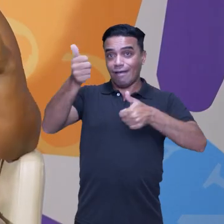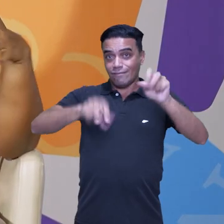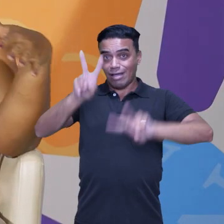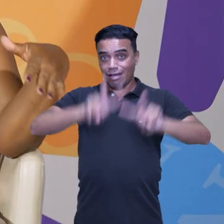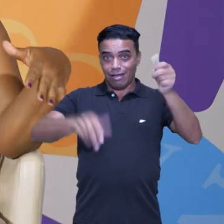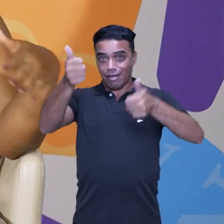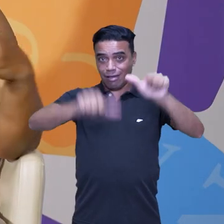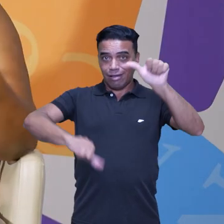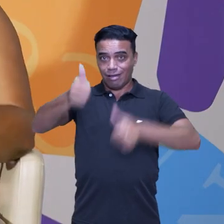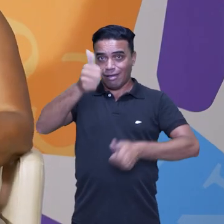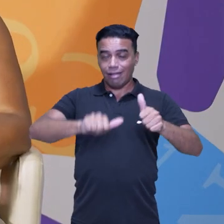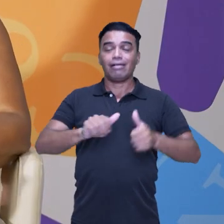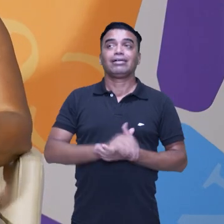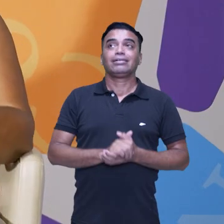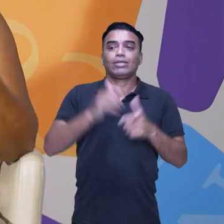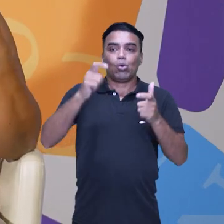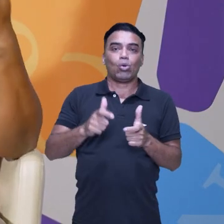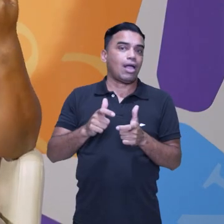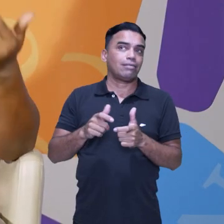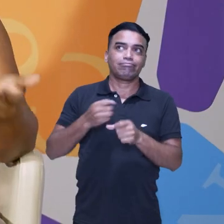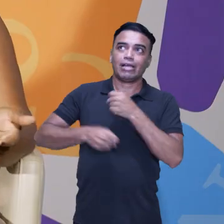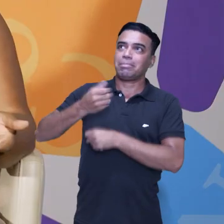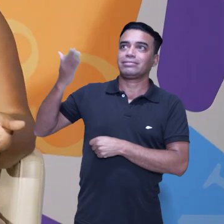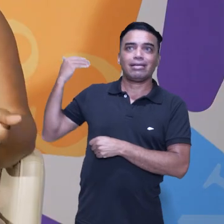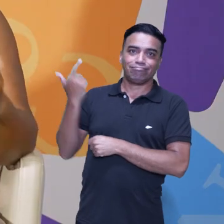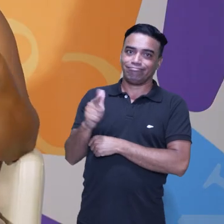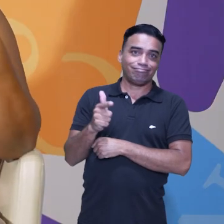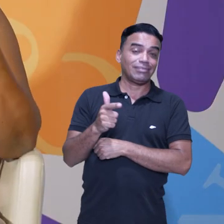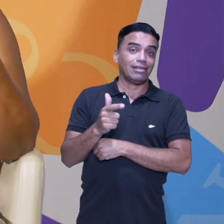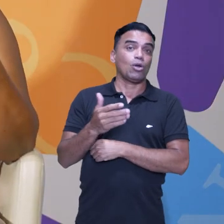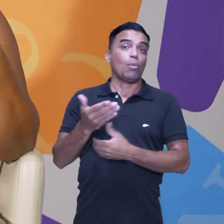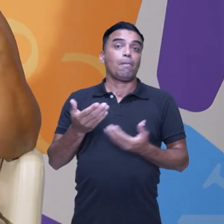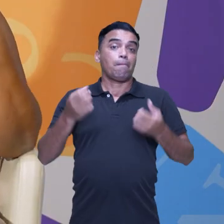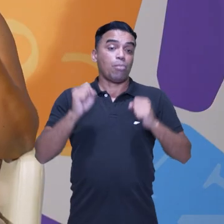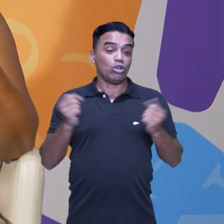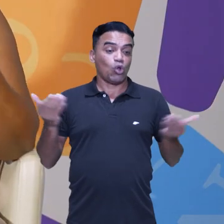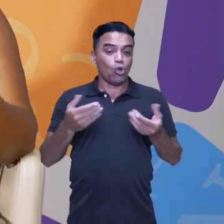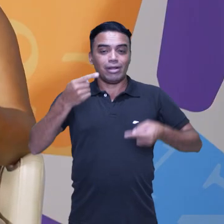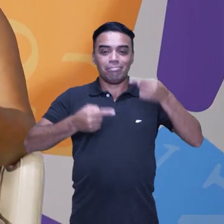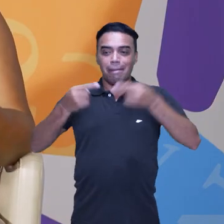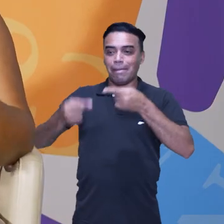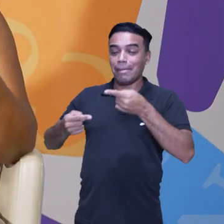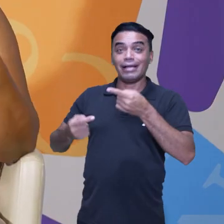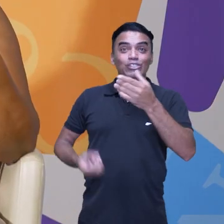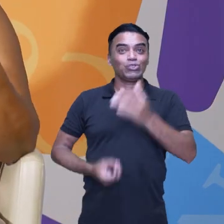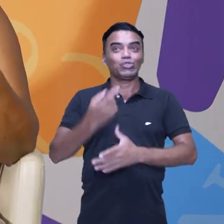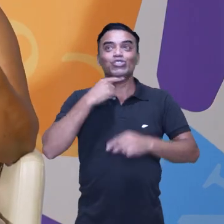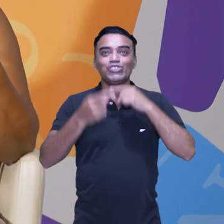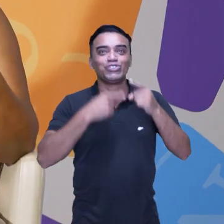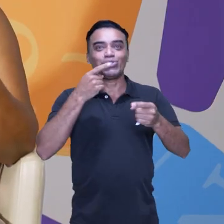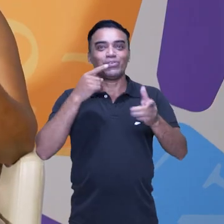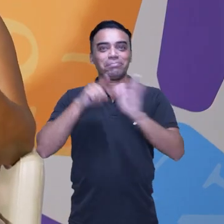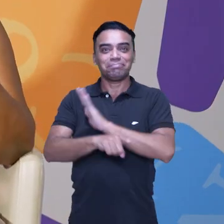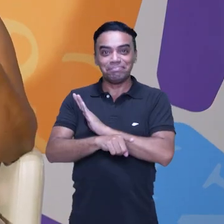aqui, né, esse espaço que a gente não teve o ano passado e que a gente pode estar aqui fazendo esse debate e que surgem essas perguntas, né? E isso é um